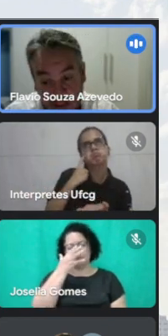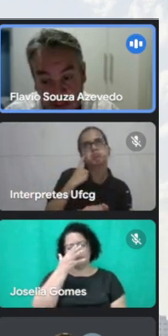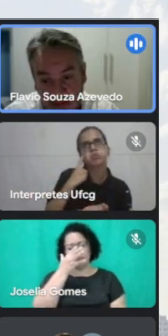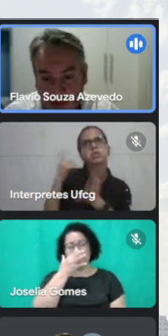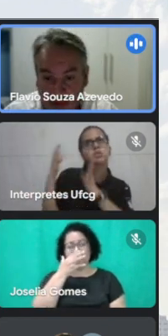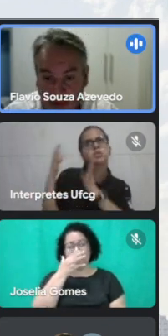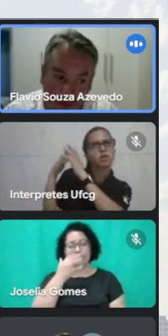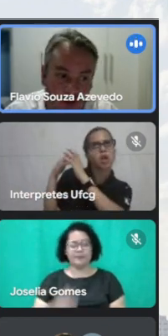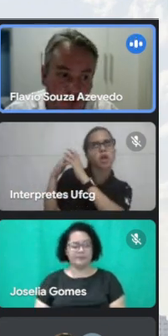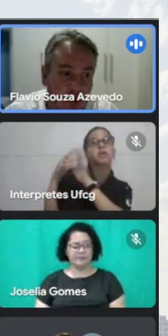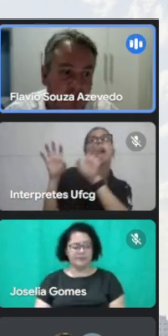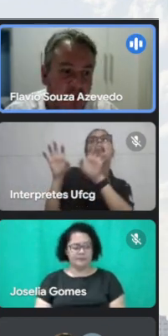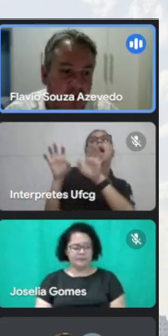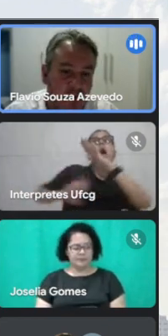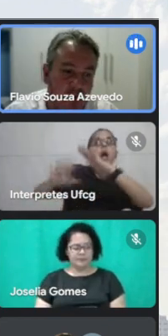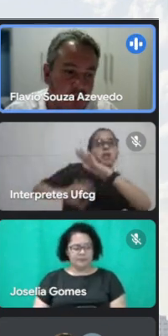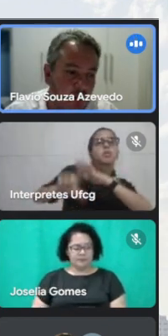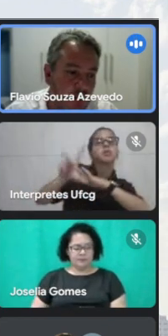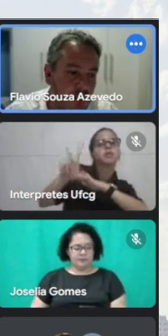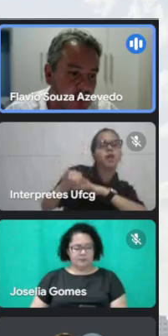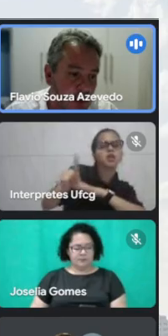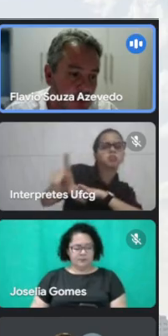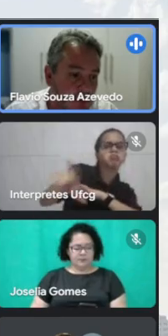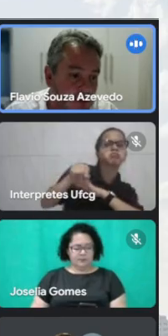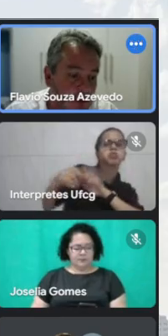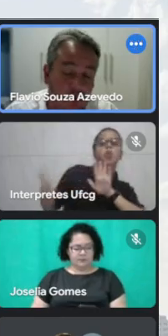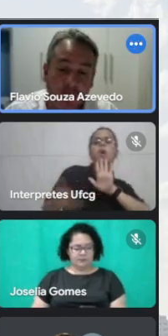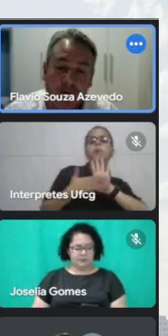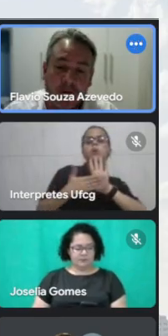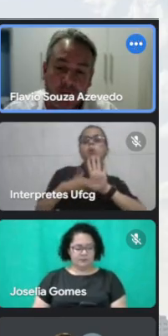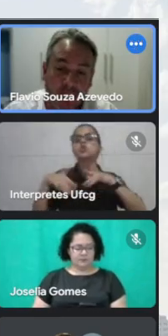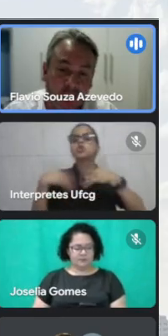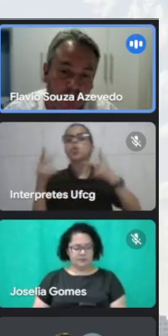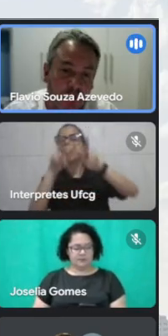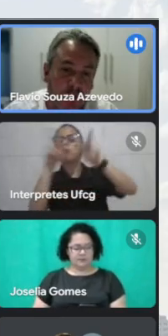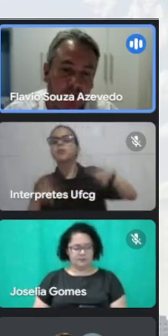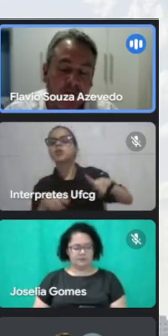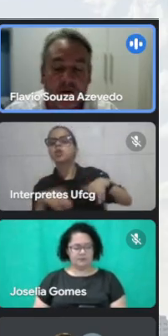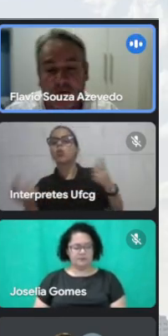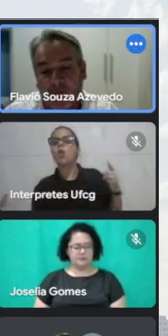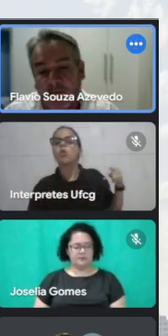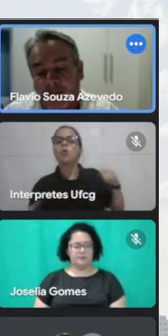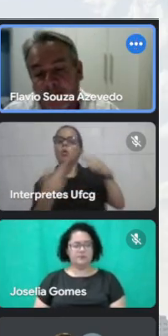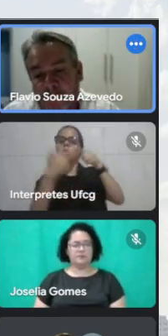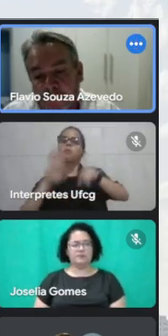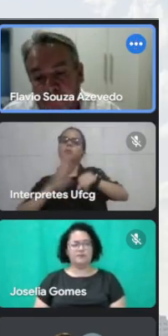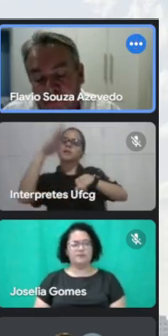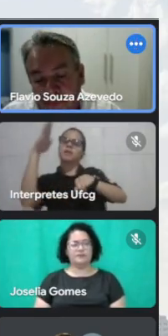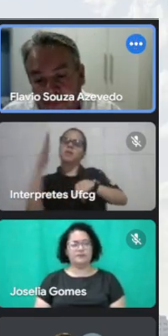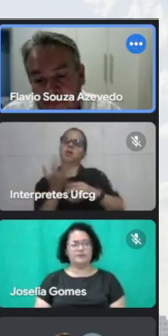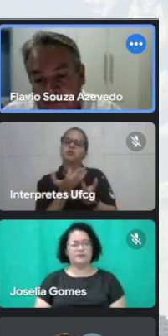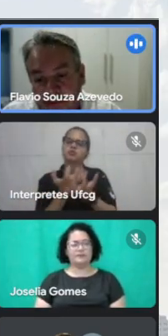as empresas, como a Fitorrestore, ela vai determinar no seu projeto que tipo de